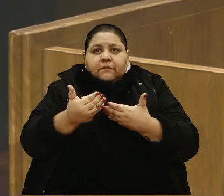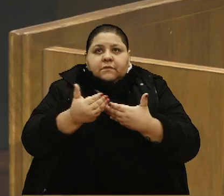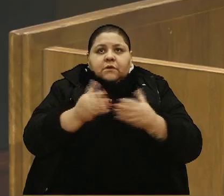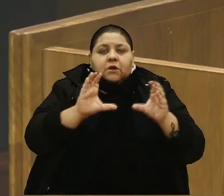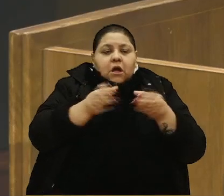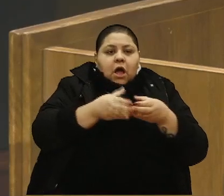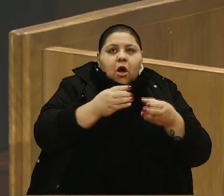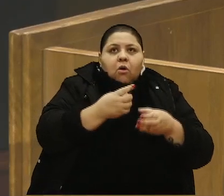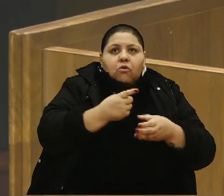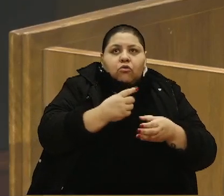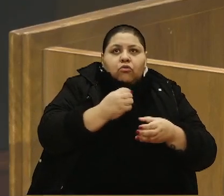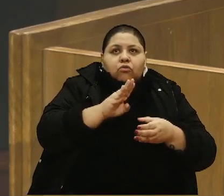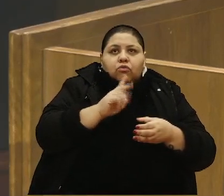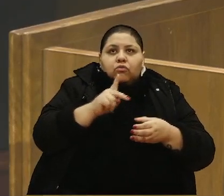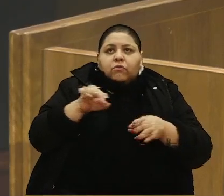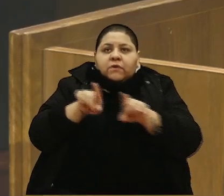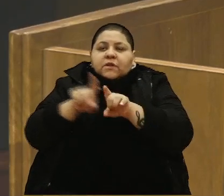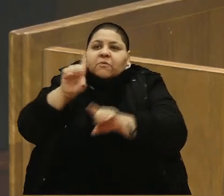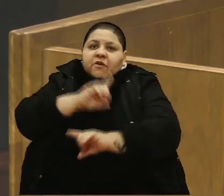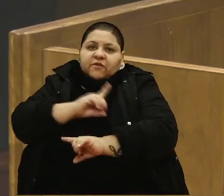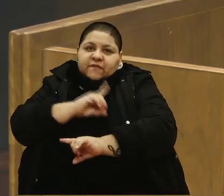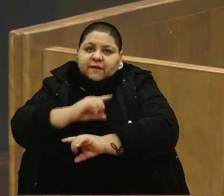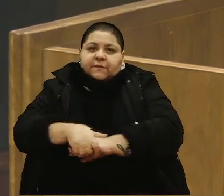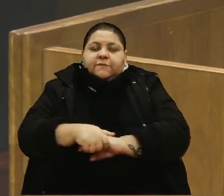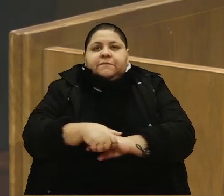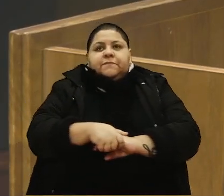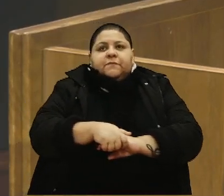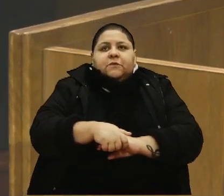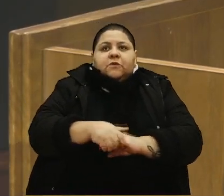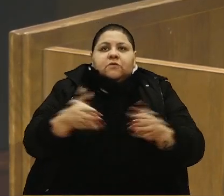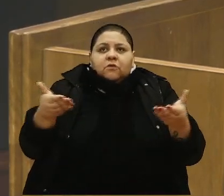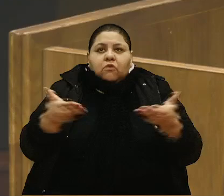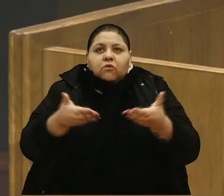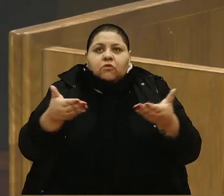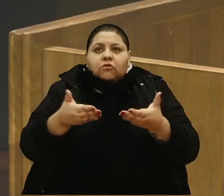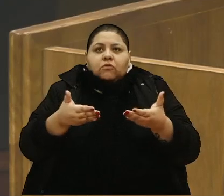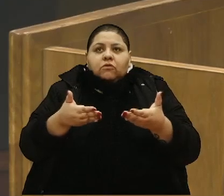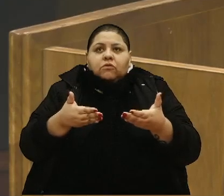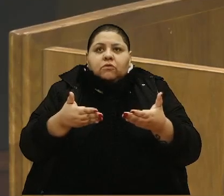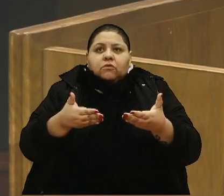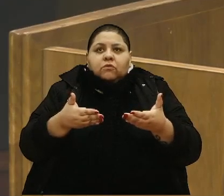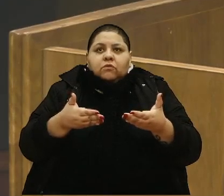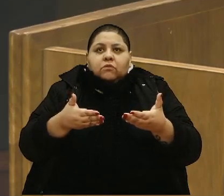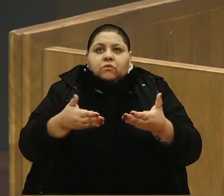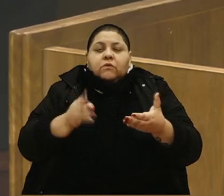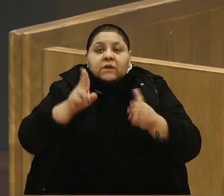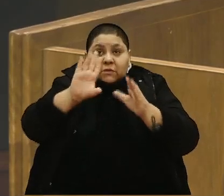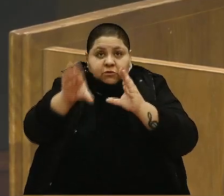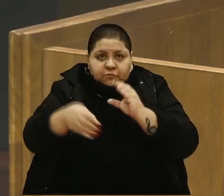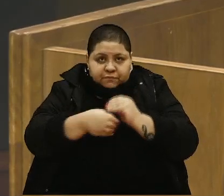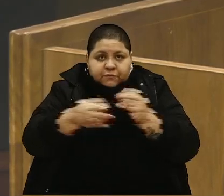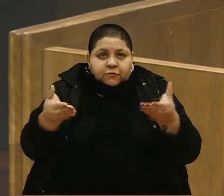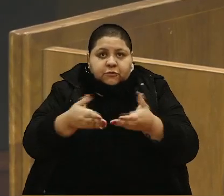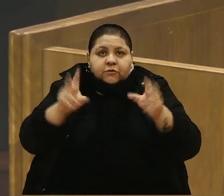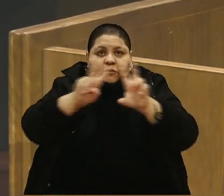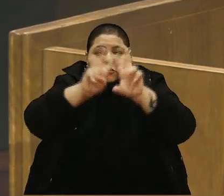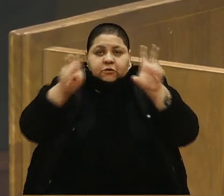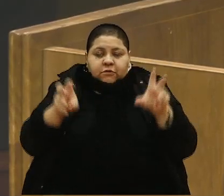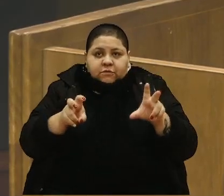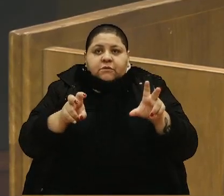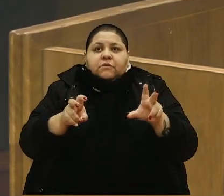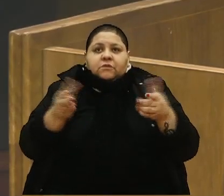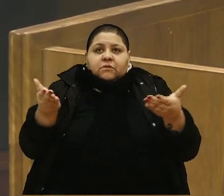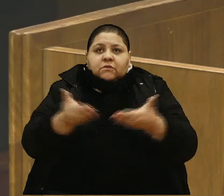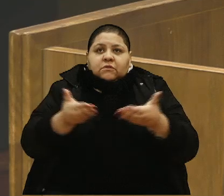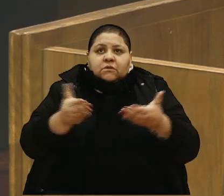BPM como ao delegado Cavalheiro. Uma parte, se possível. Aqui o assunto, na sequência, ele se der um tempinho. Aqui o assunto que eu trago, que já